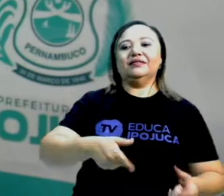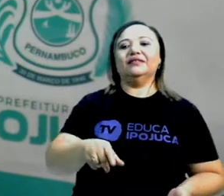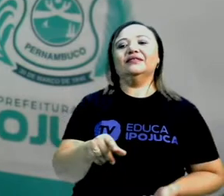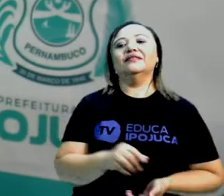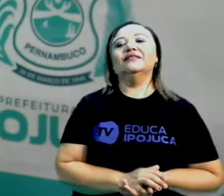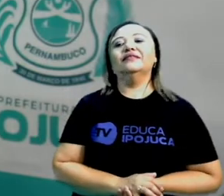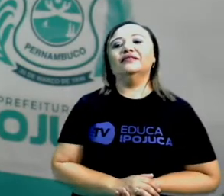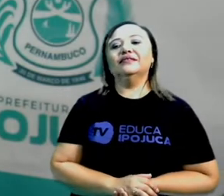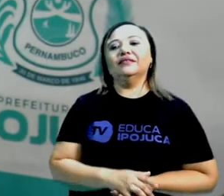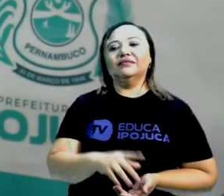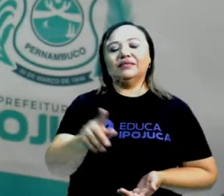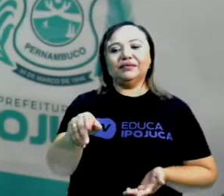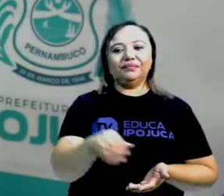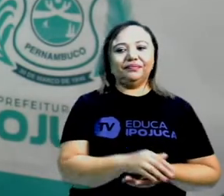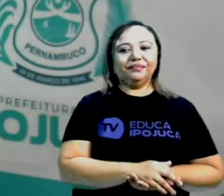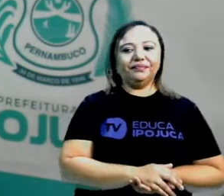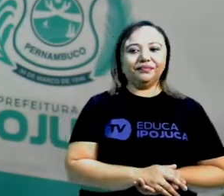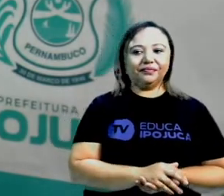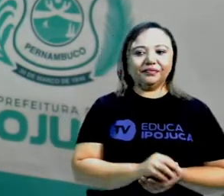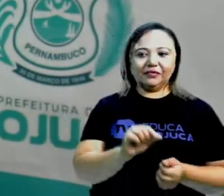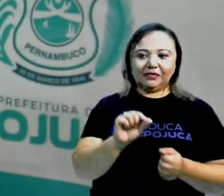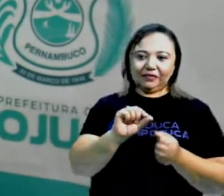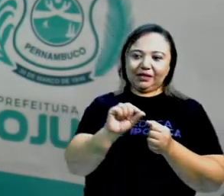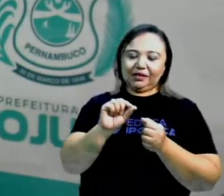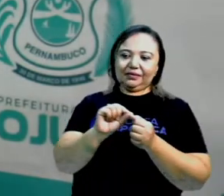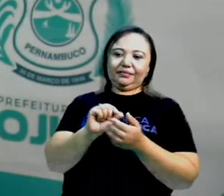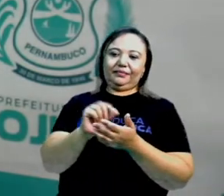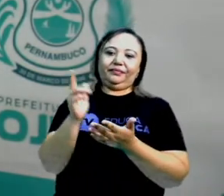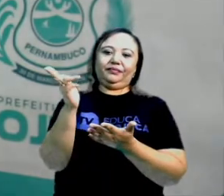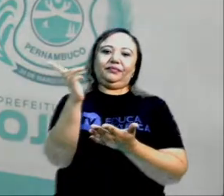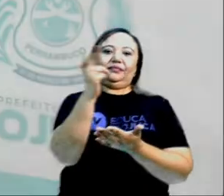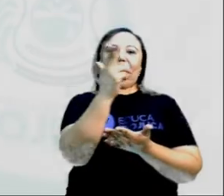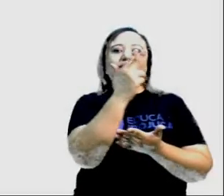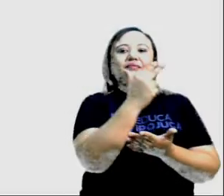círculos, né? Então, vamos lá. Produzindo desenhos.